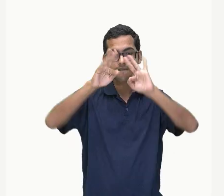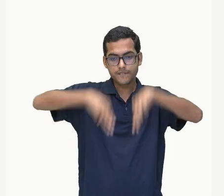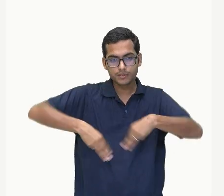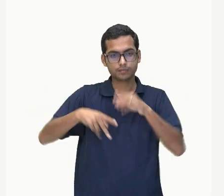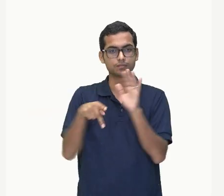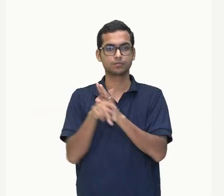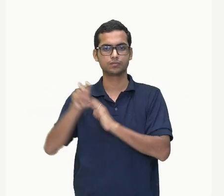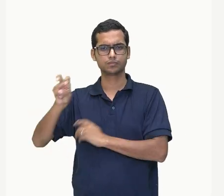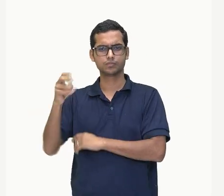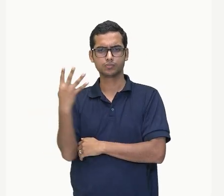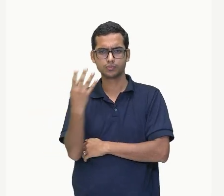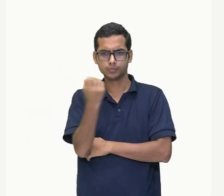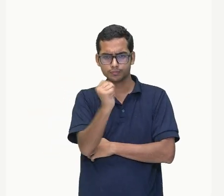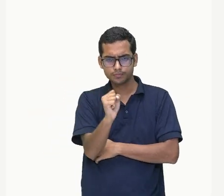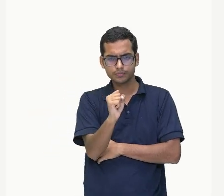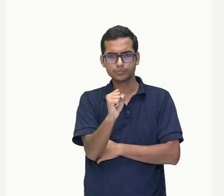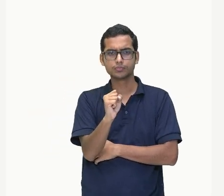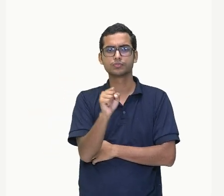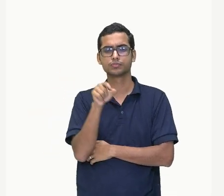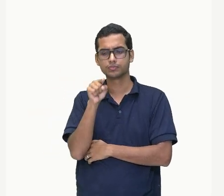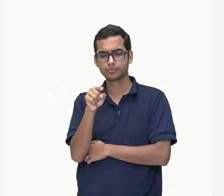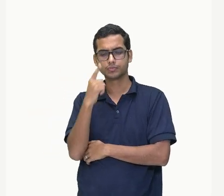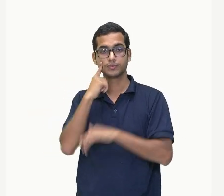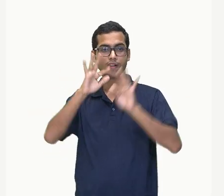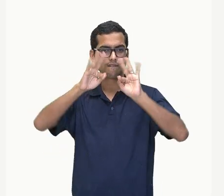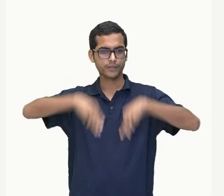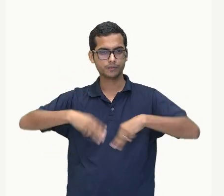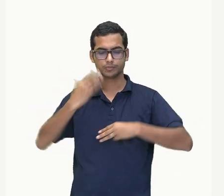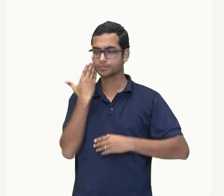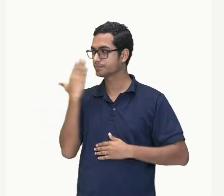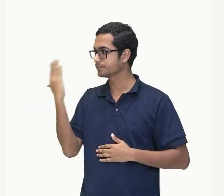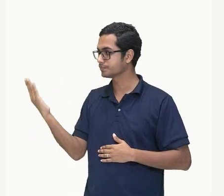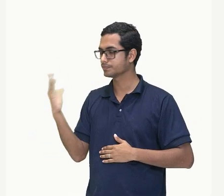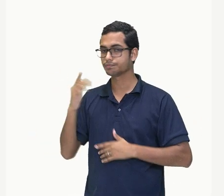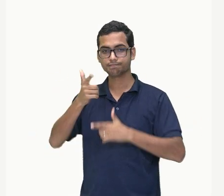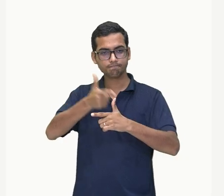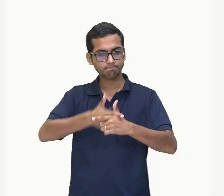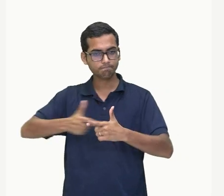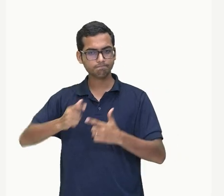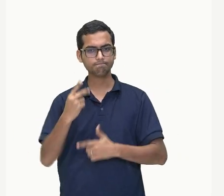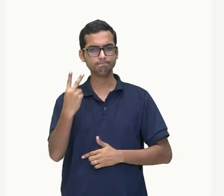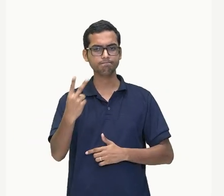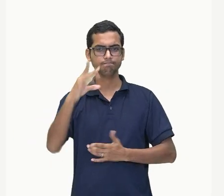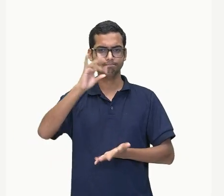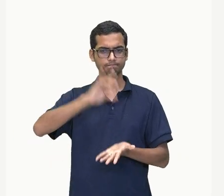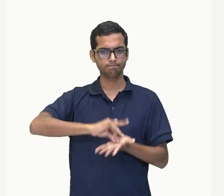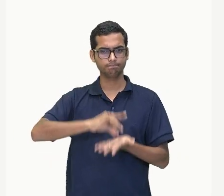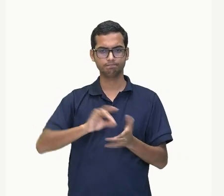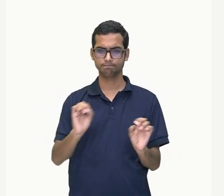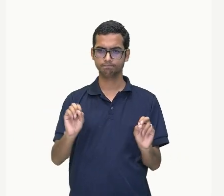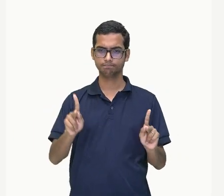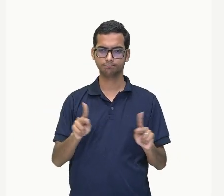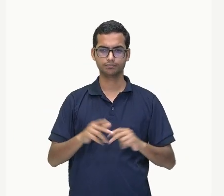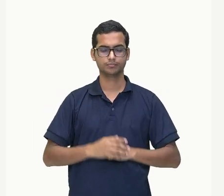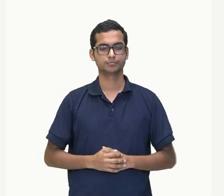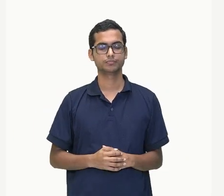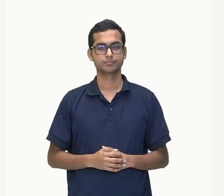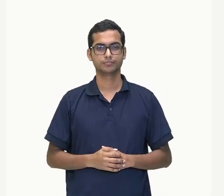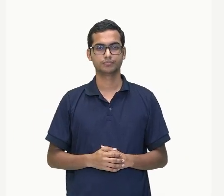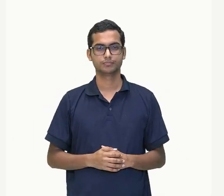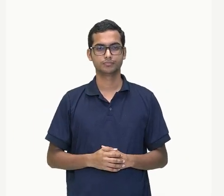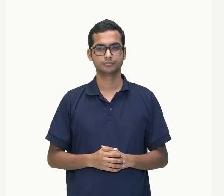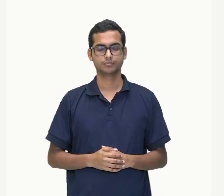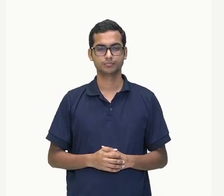8, ele vai, né? Vou botar aqui, ele é divisível por 2. Ok, pessoal? Agora, como é que a